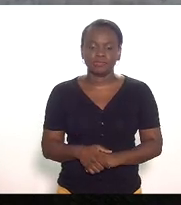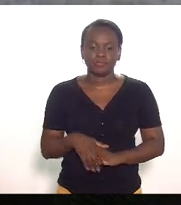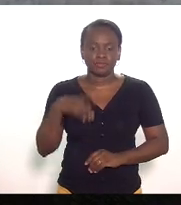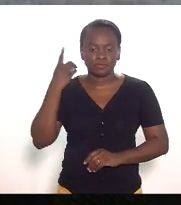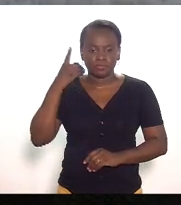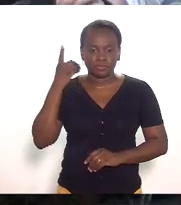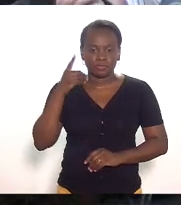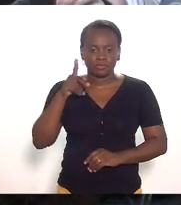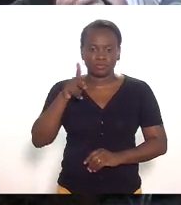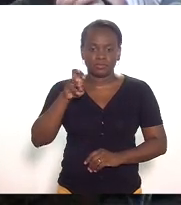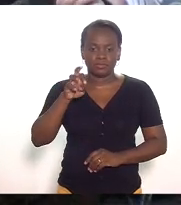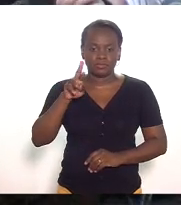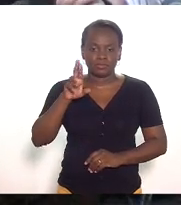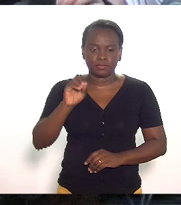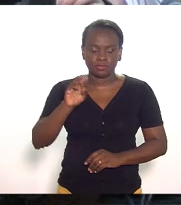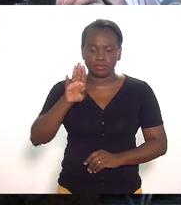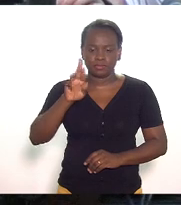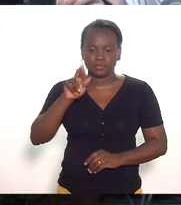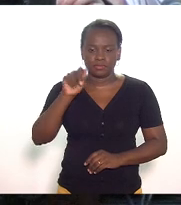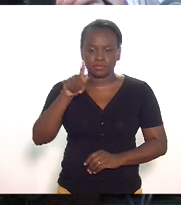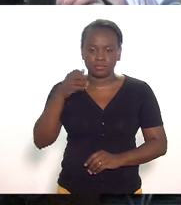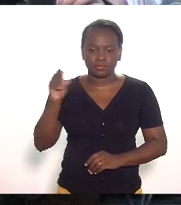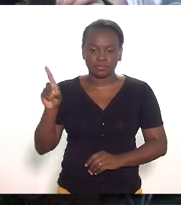Deputado Pedro Brazão.